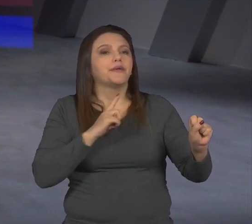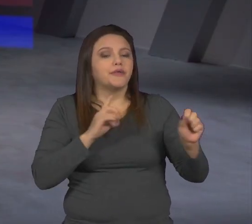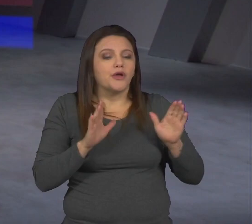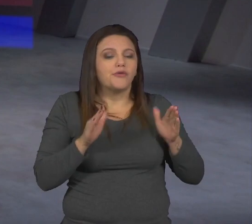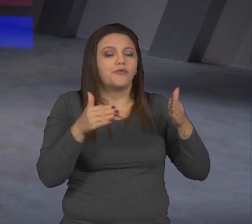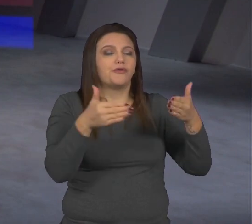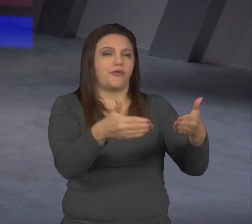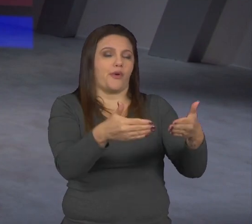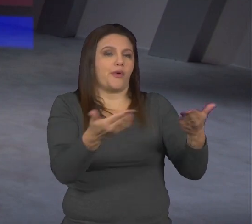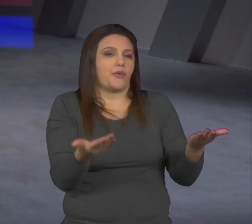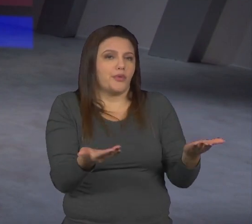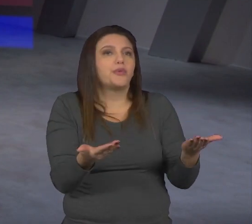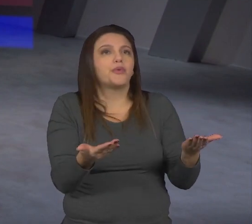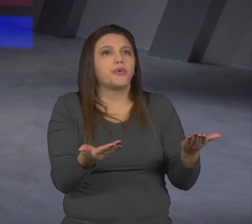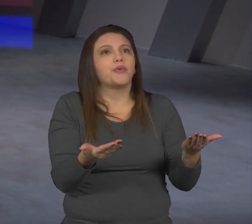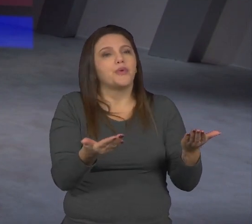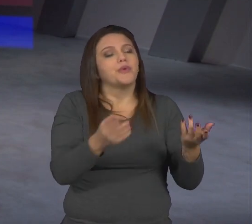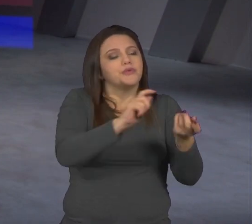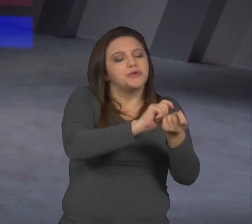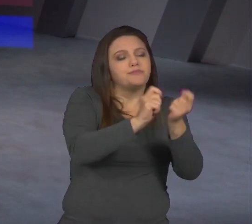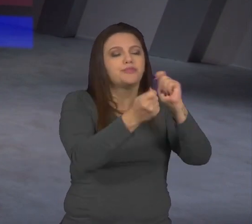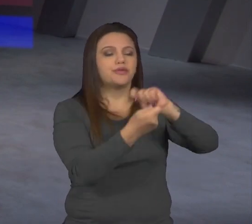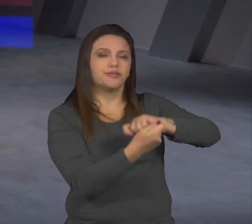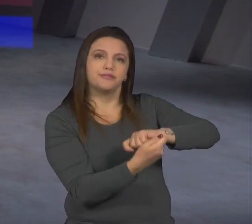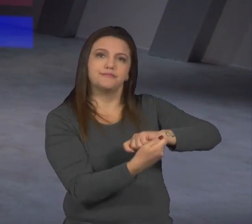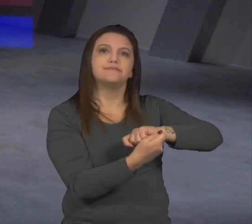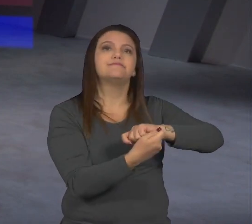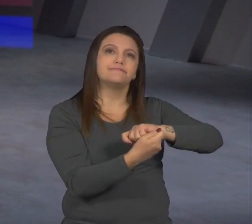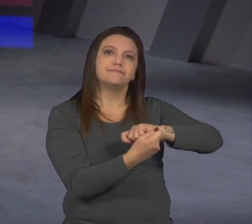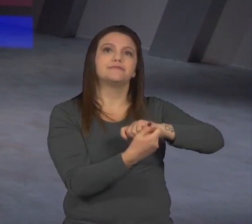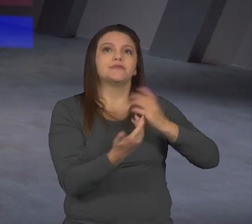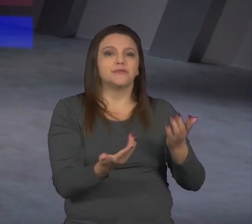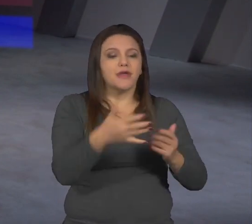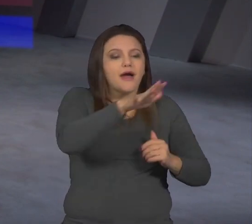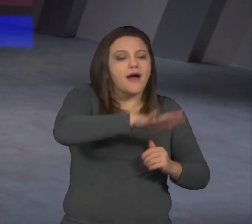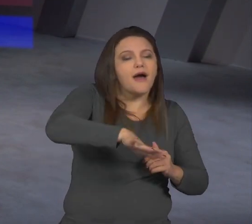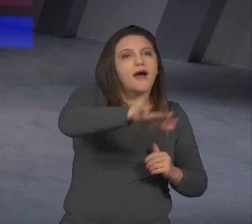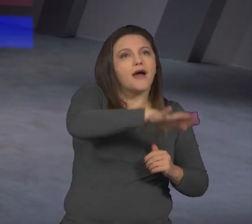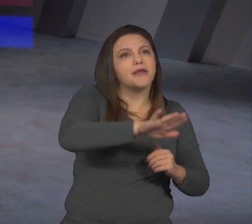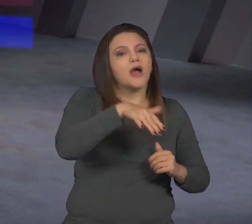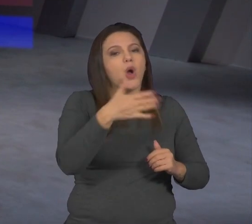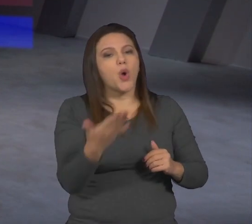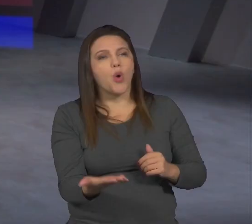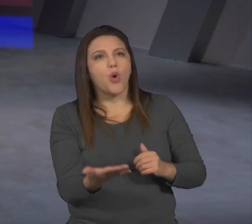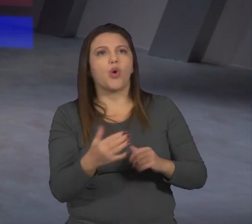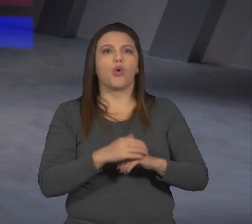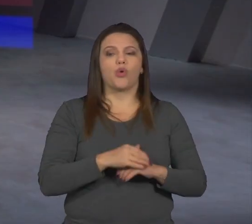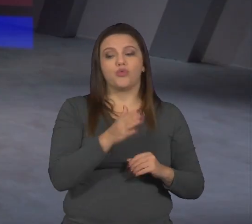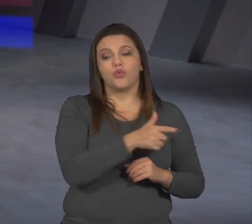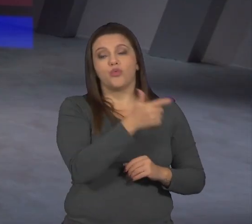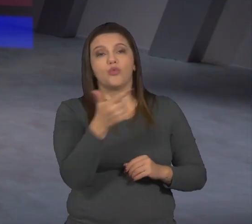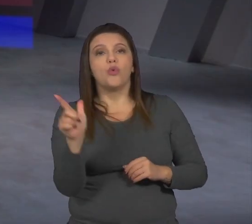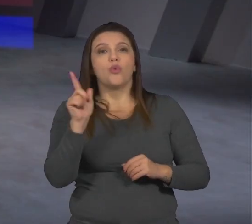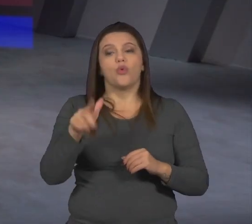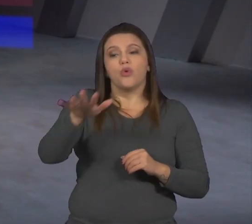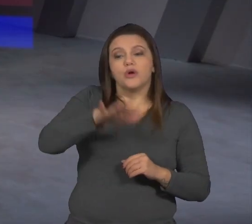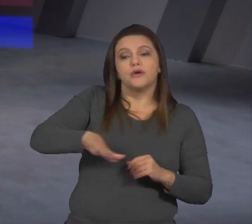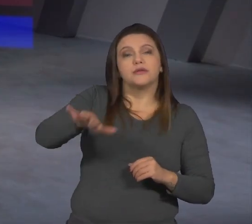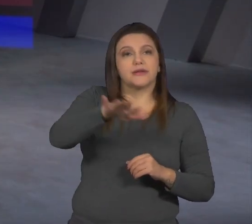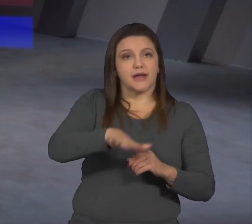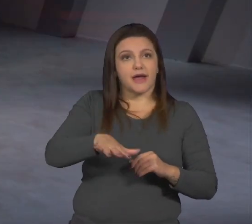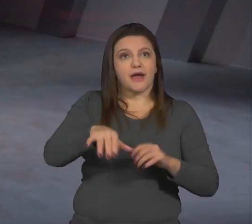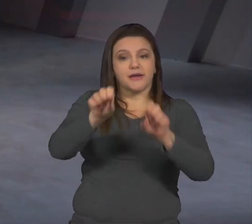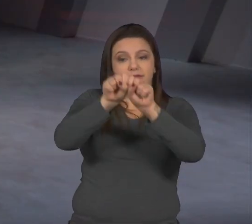uma aplicação e fazer algumas adaptações para uma determinada área ou para uma outra área de